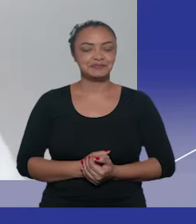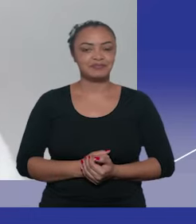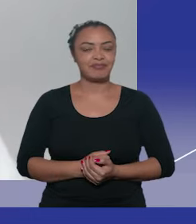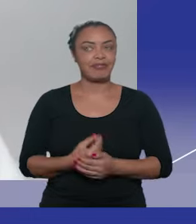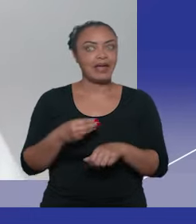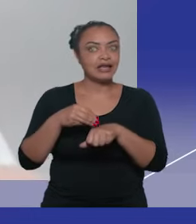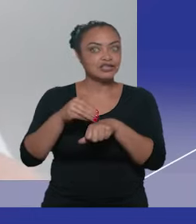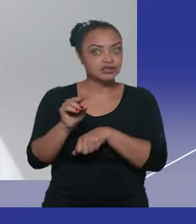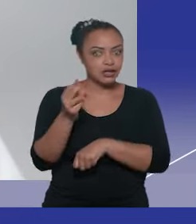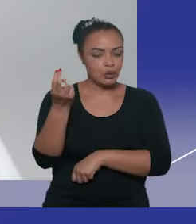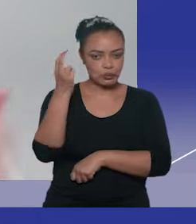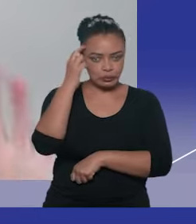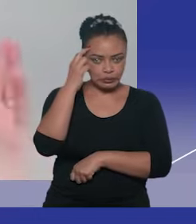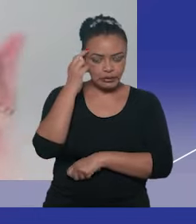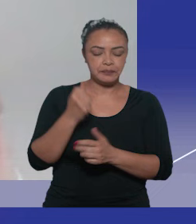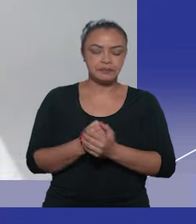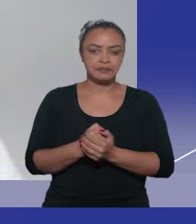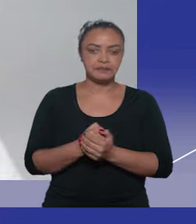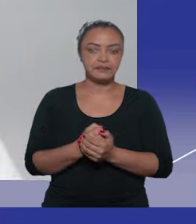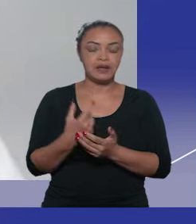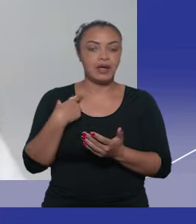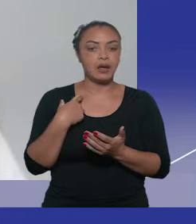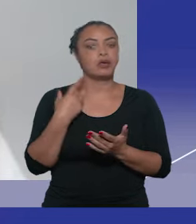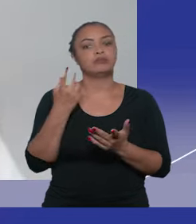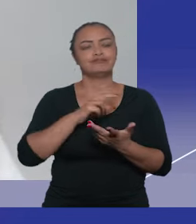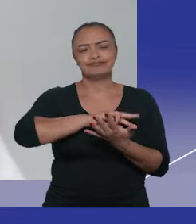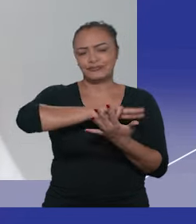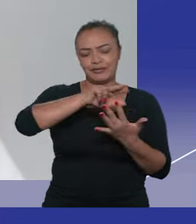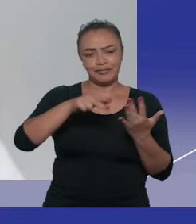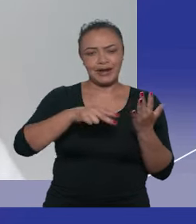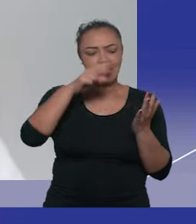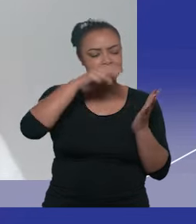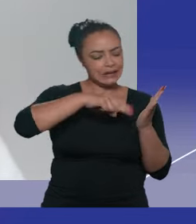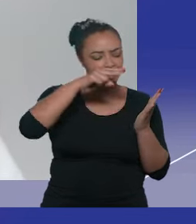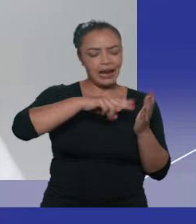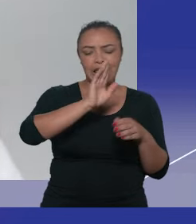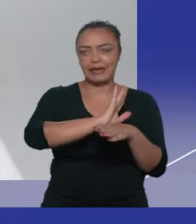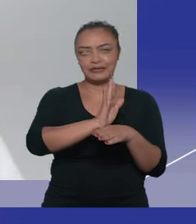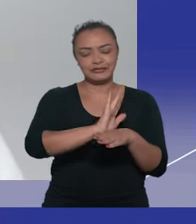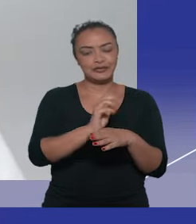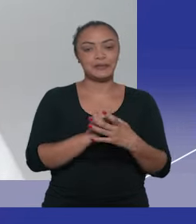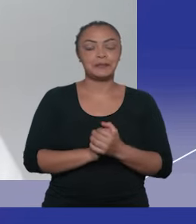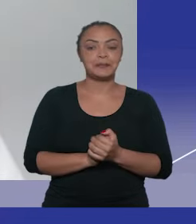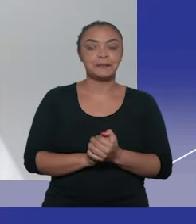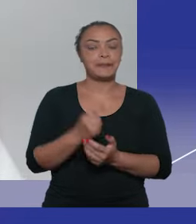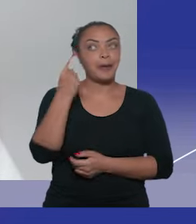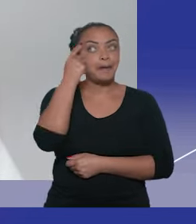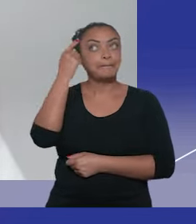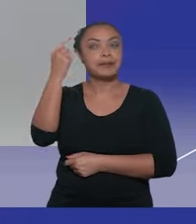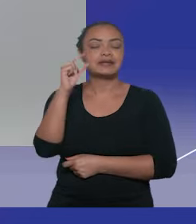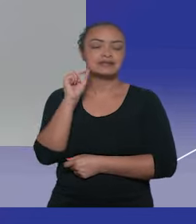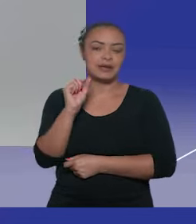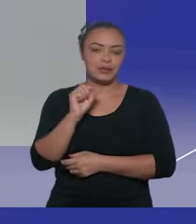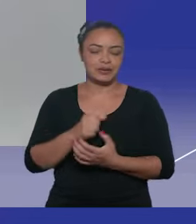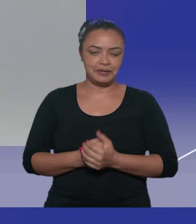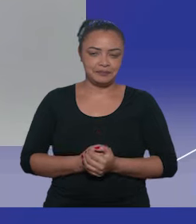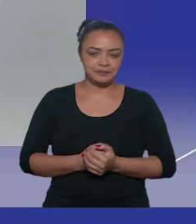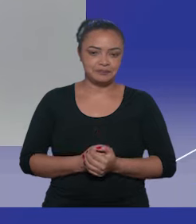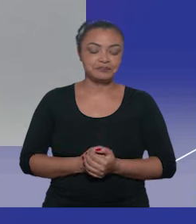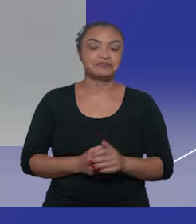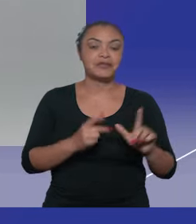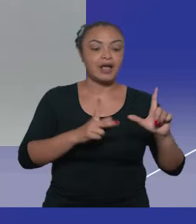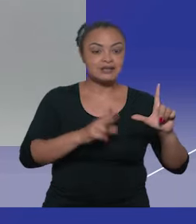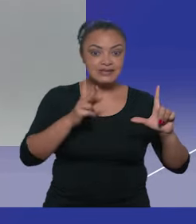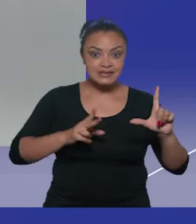eu assisto e leio coisas muito diversas. Mas pensei aqui numa dica de série, que é